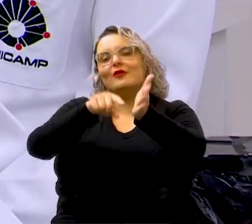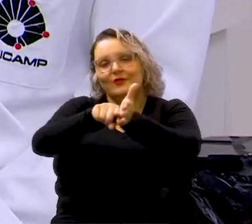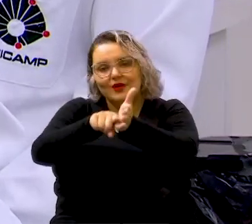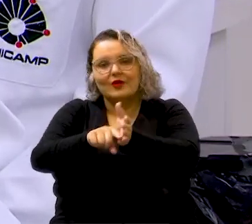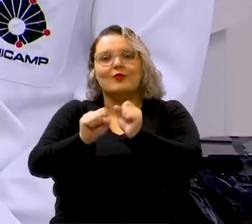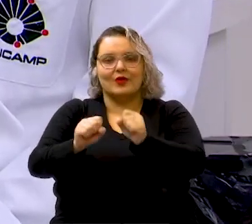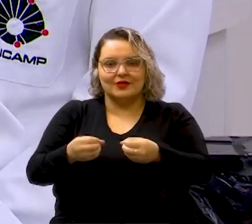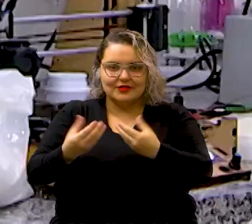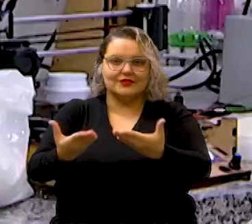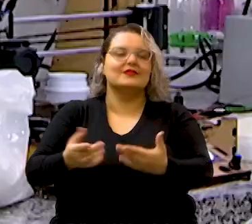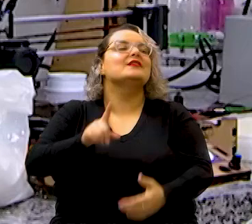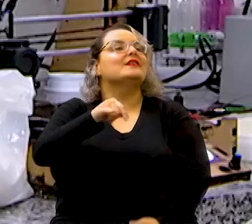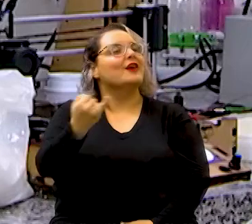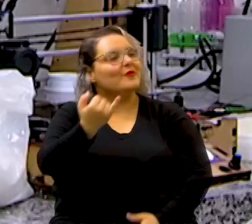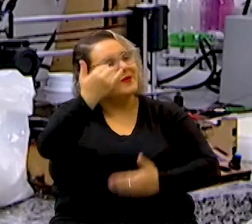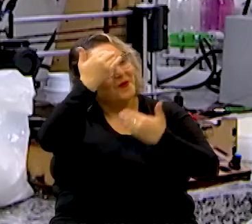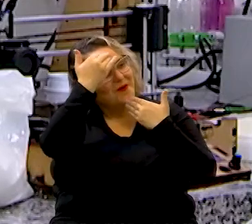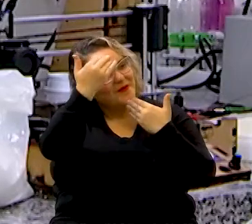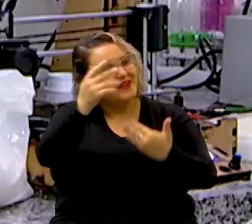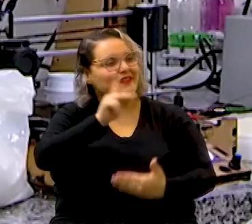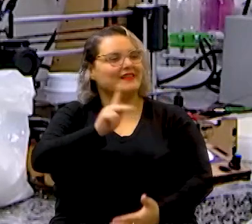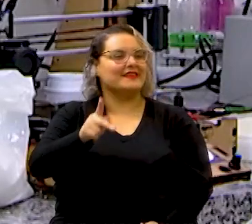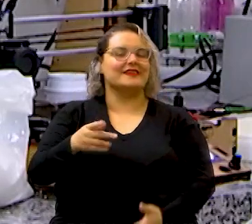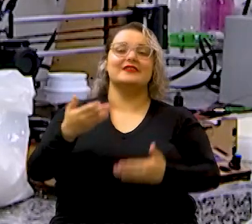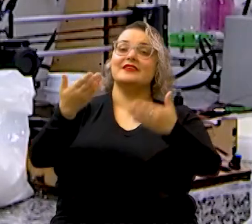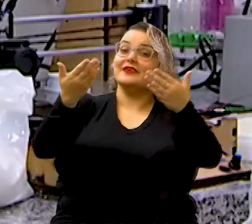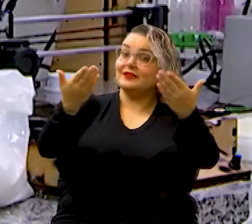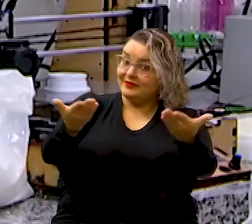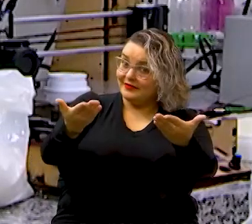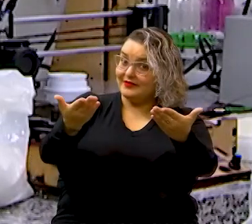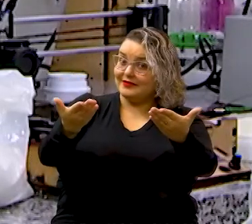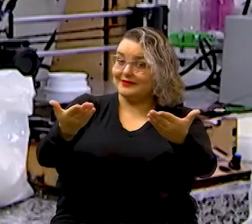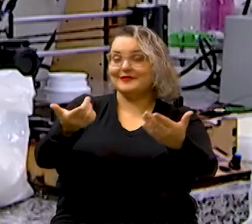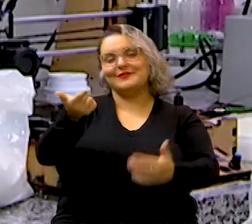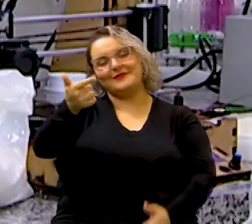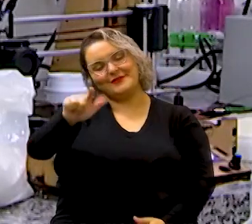é muito importante. Professor, muito obrigada.